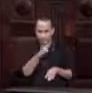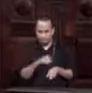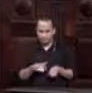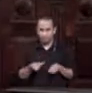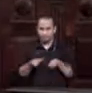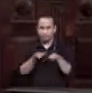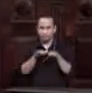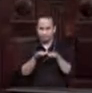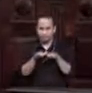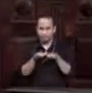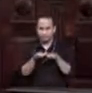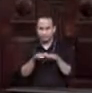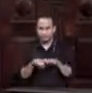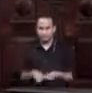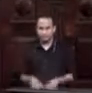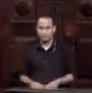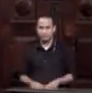pela